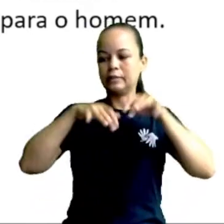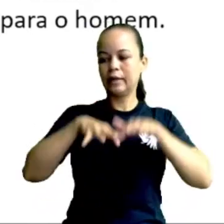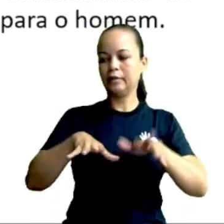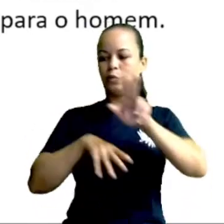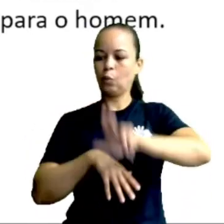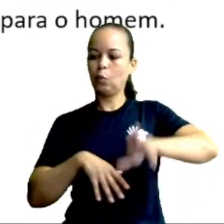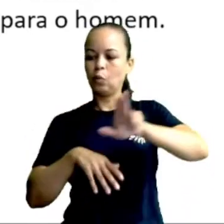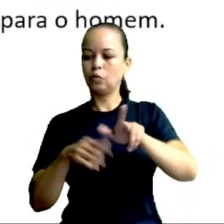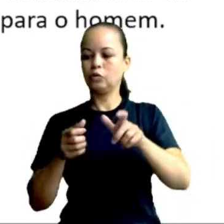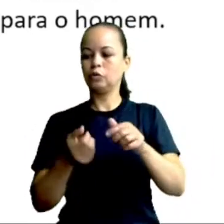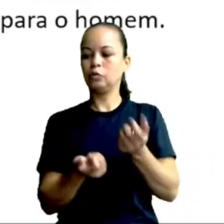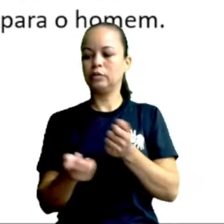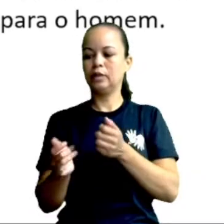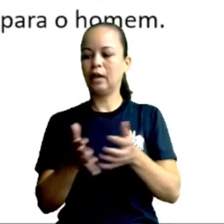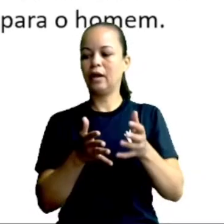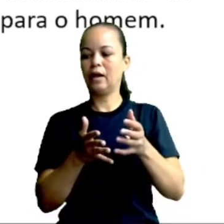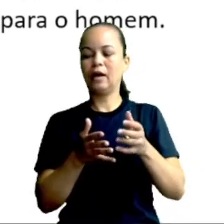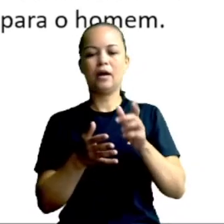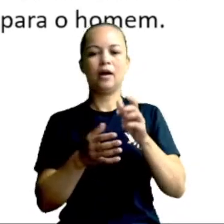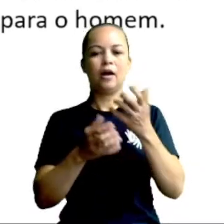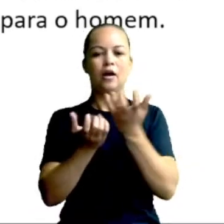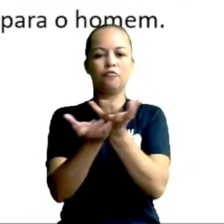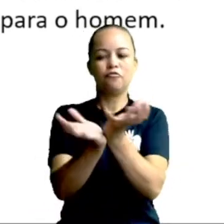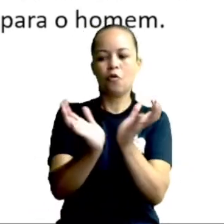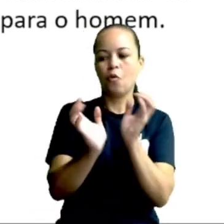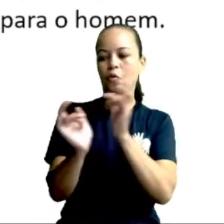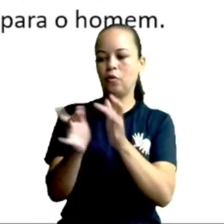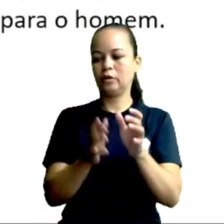essa sujeira que vai para os rios e lagos, gente?